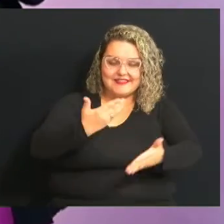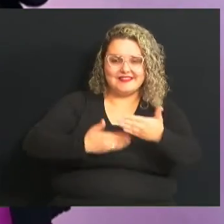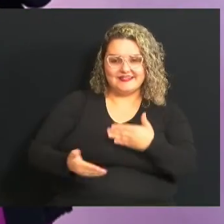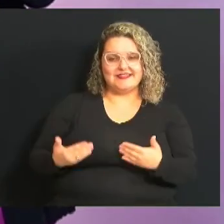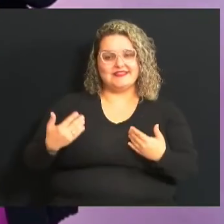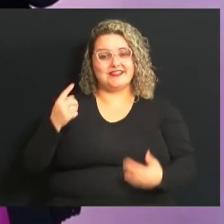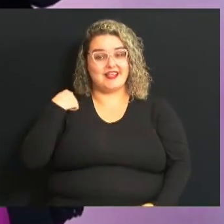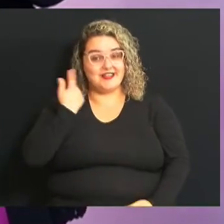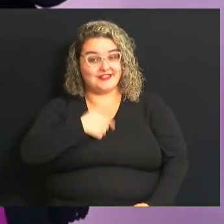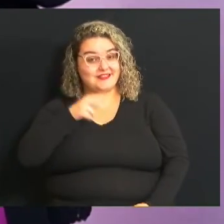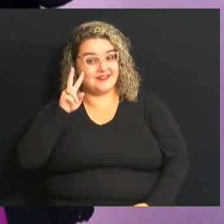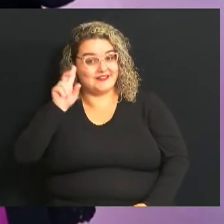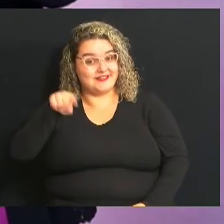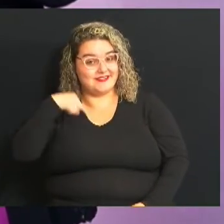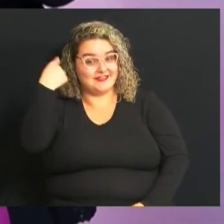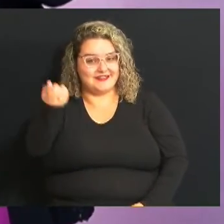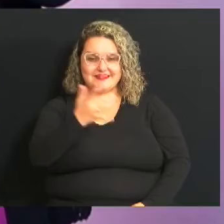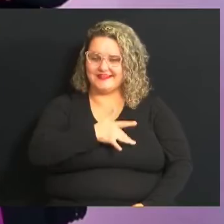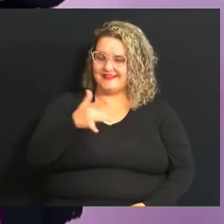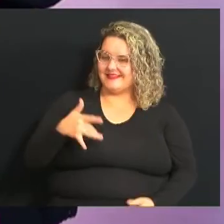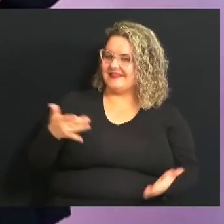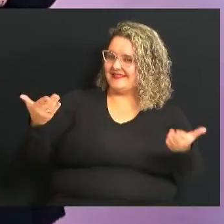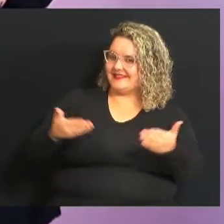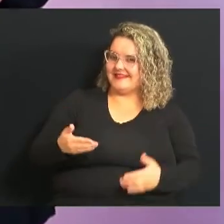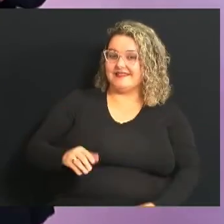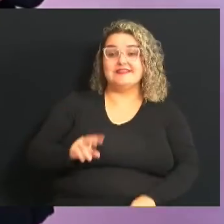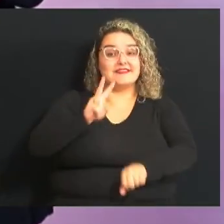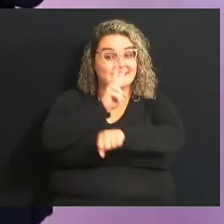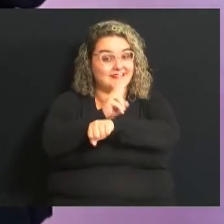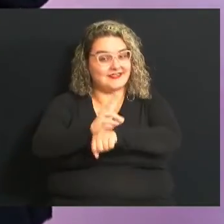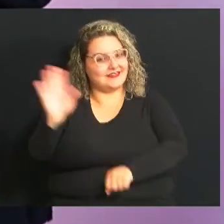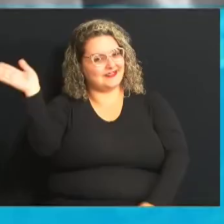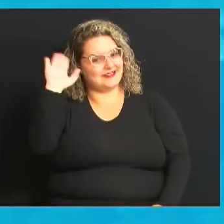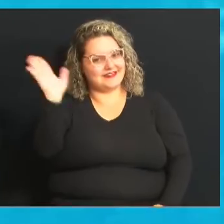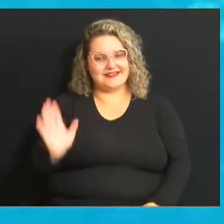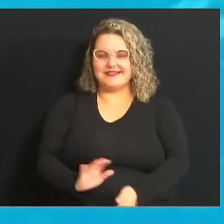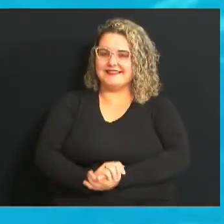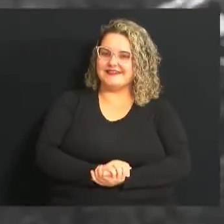se vê na próxima edição do Saúde Agora. Se cuida, tchau!